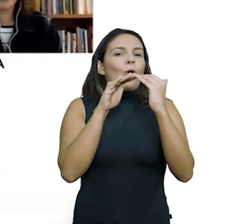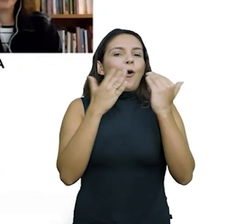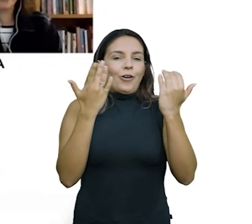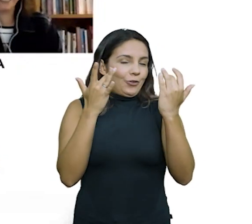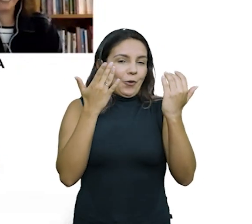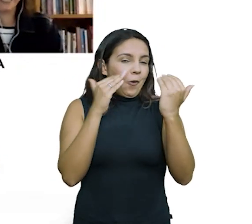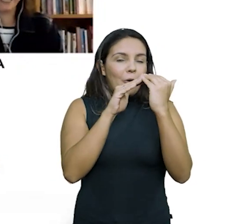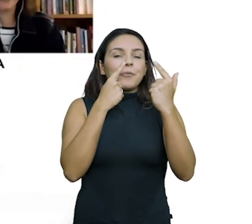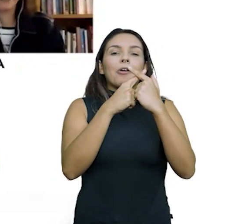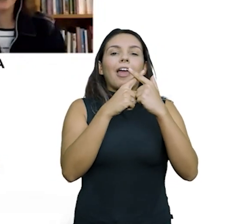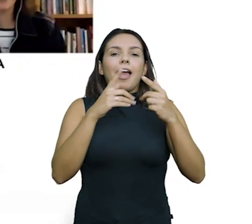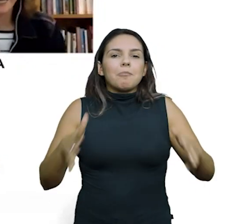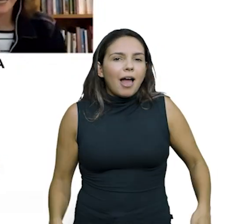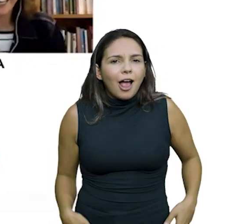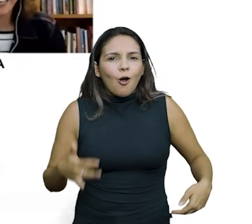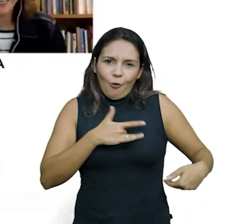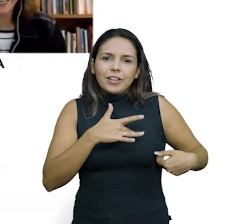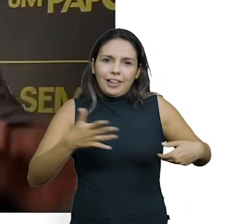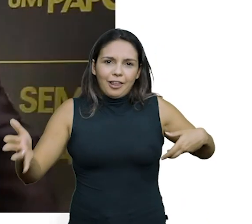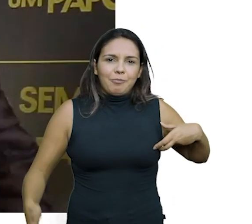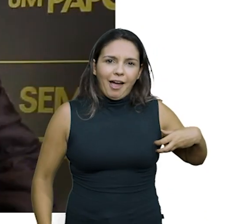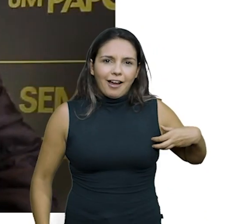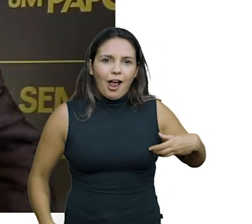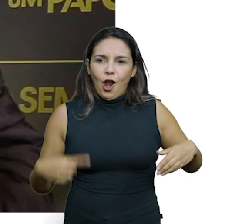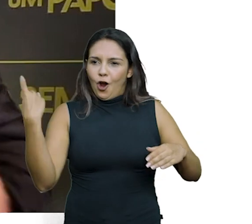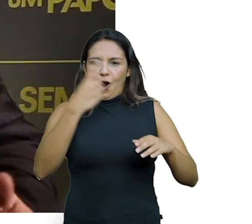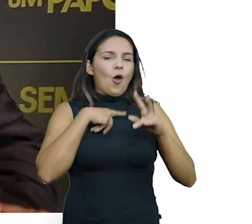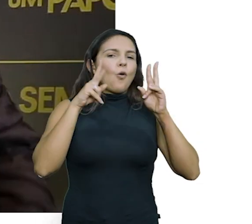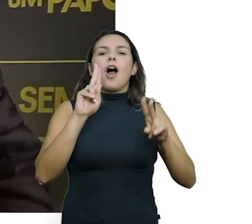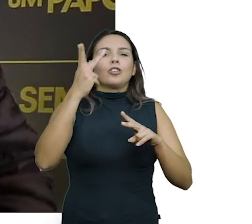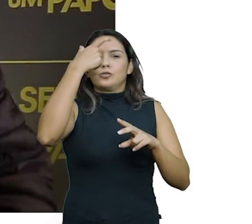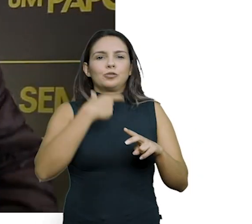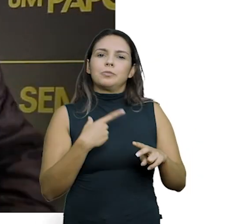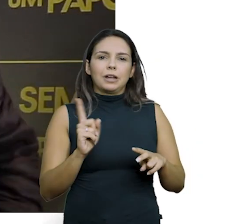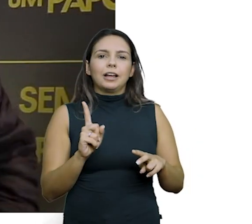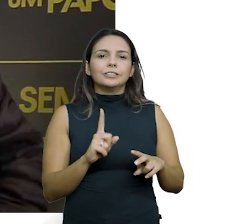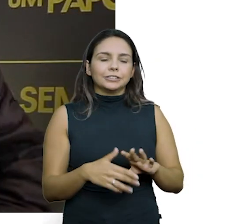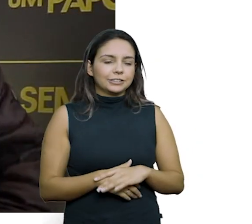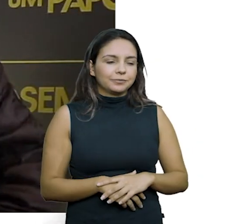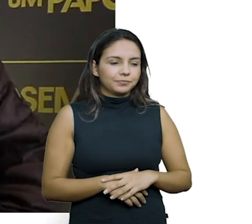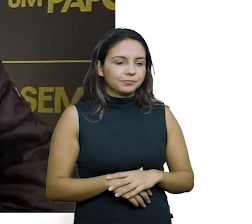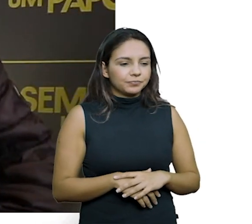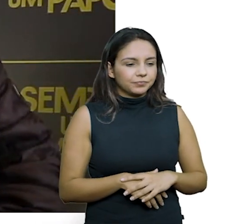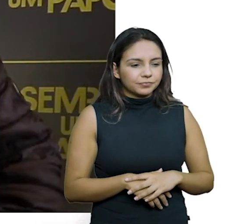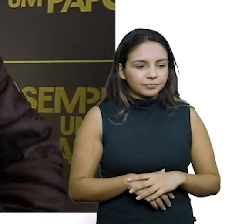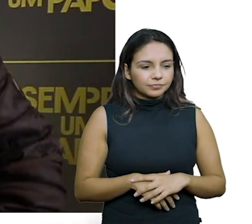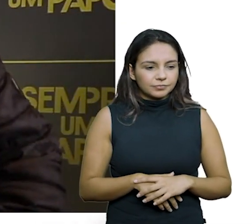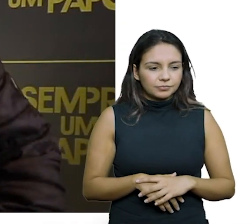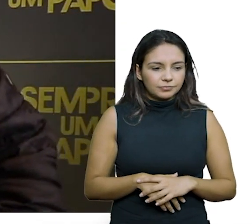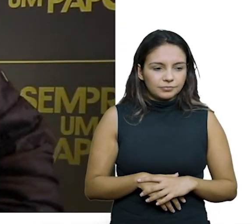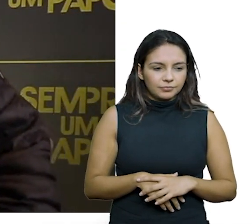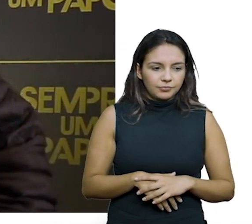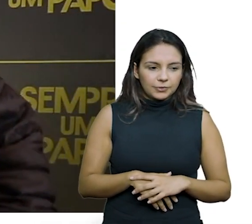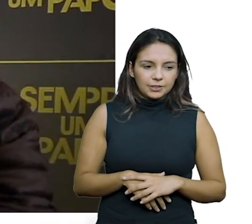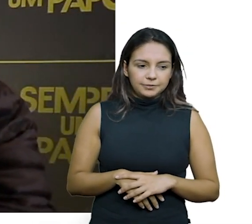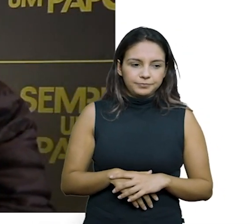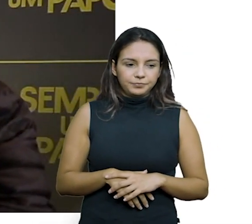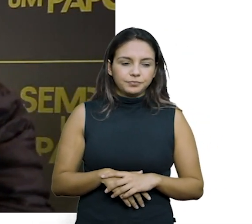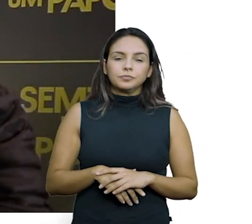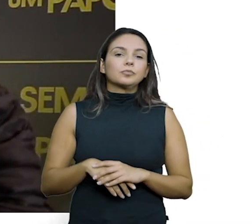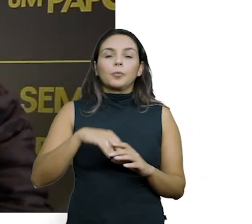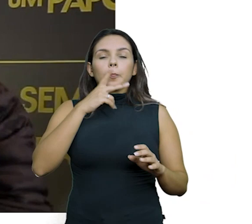É outra coisa ali. Não é o macaco, coitado do macaco. Não vamos botar ele de ilustração. Registrando aqui